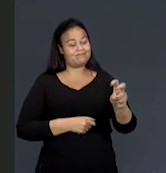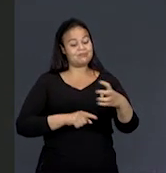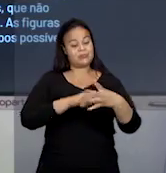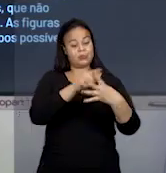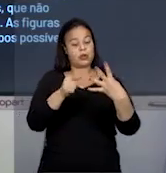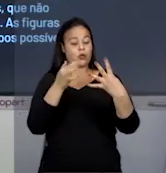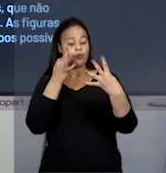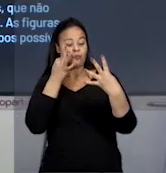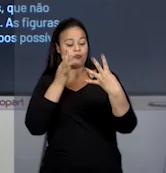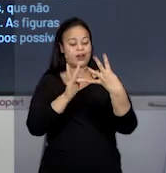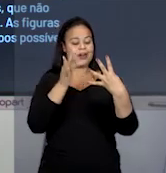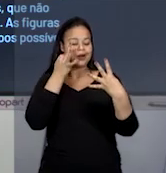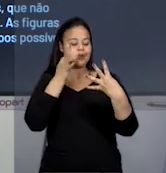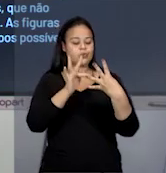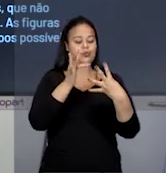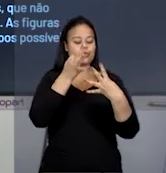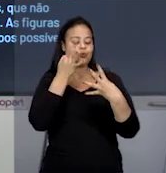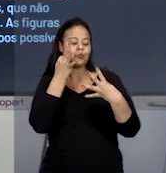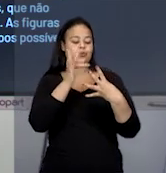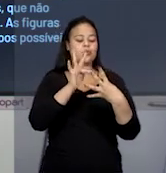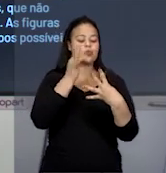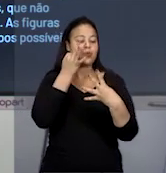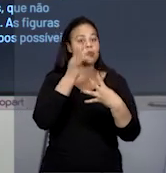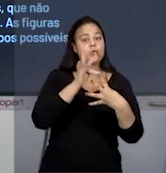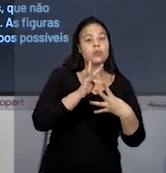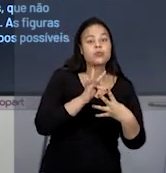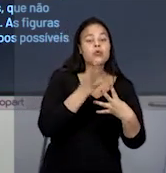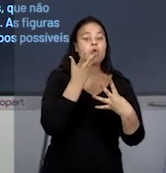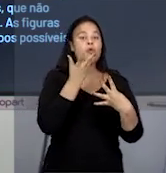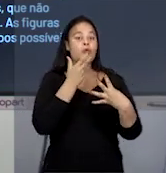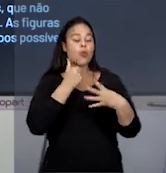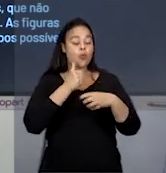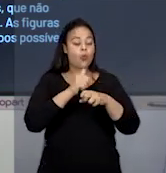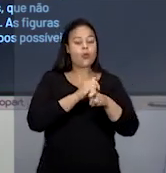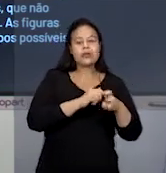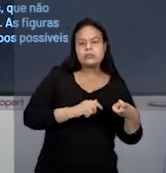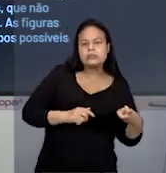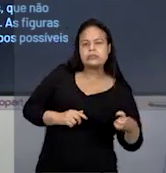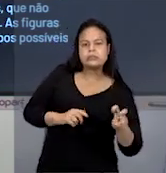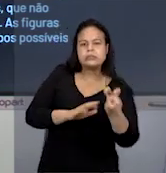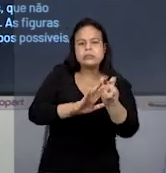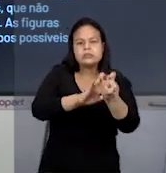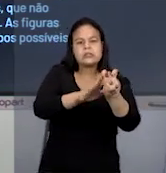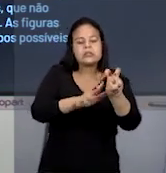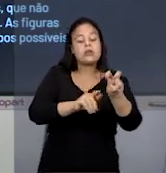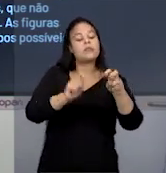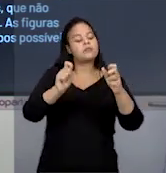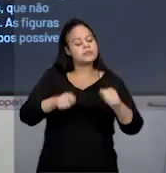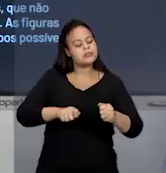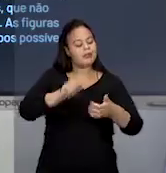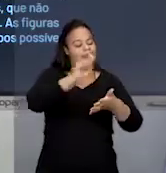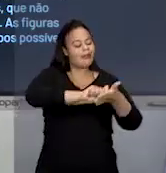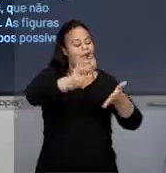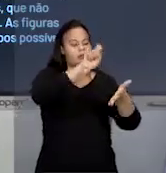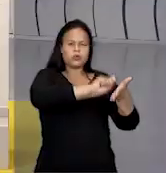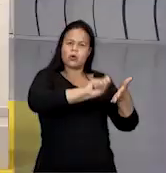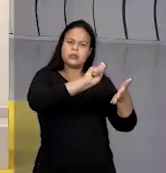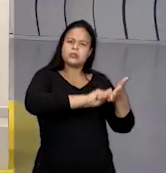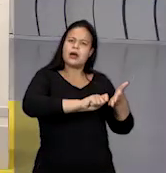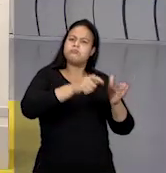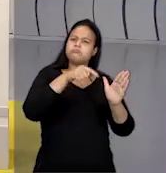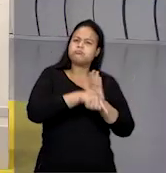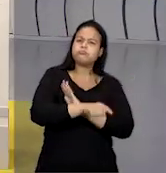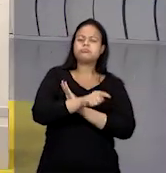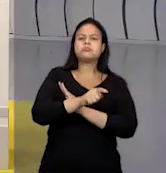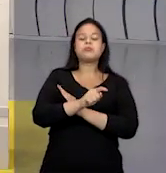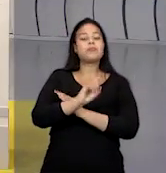coloração da pele. Então, nesse caso, é bom a gente anotar os dados que a questão traz para a gente na hora da resolução. Então, vamos lá.